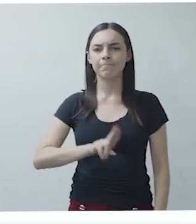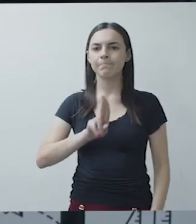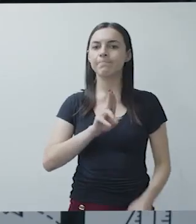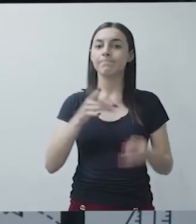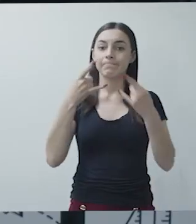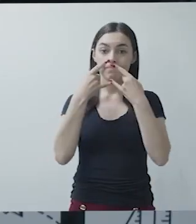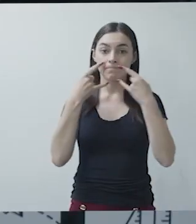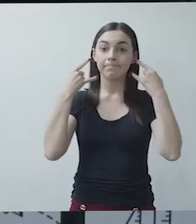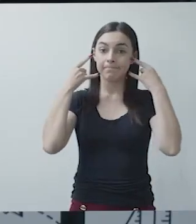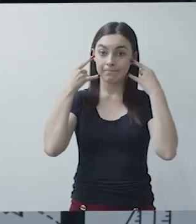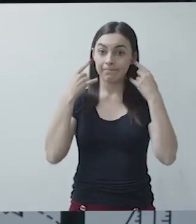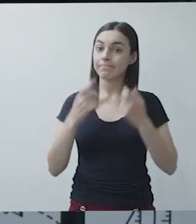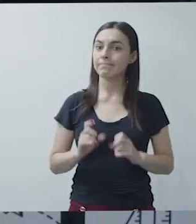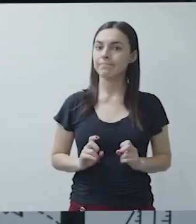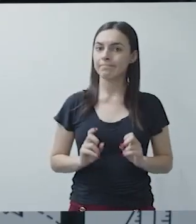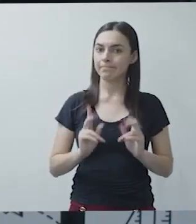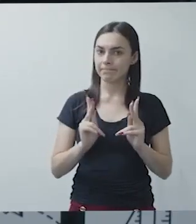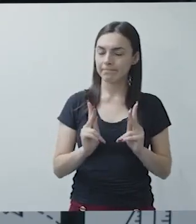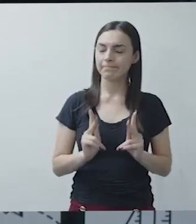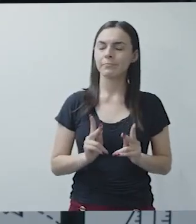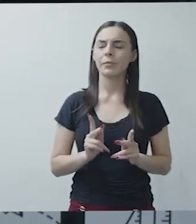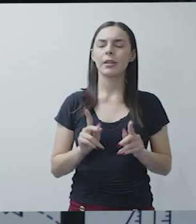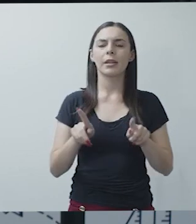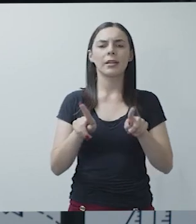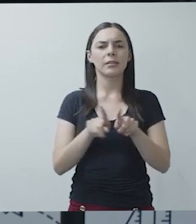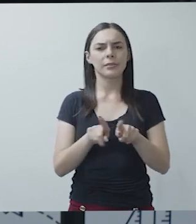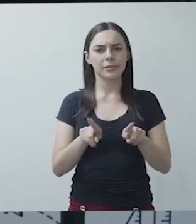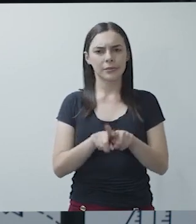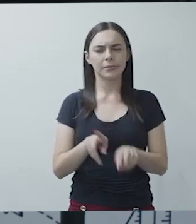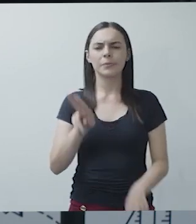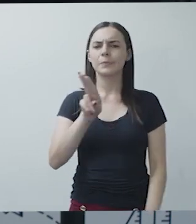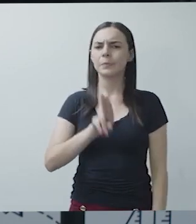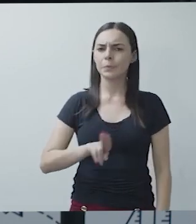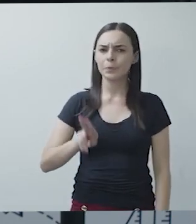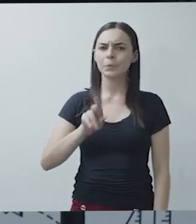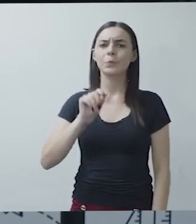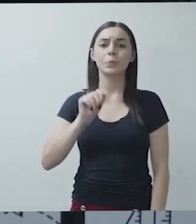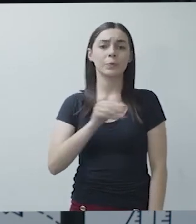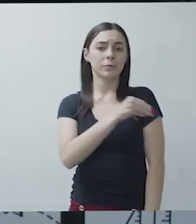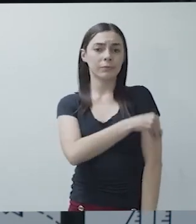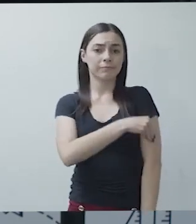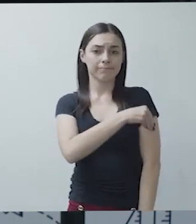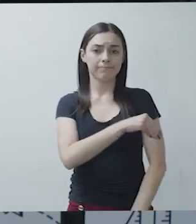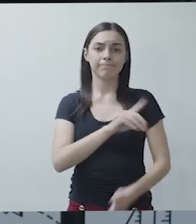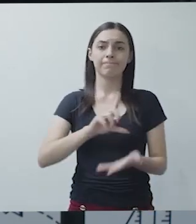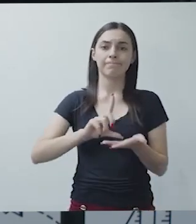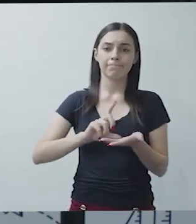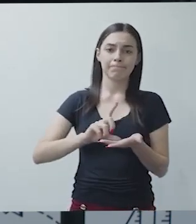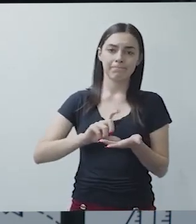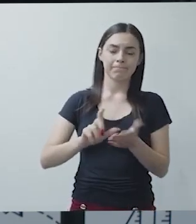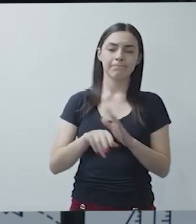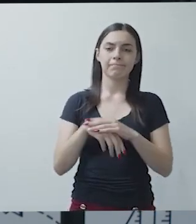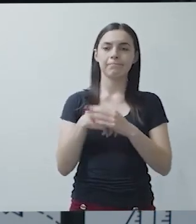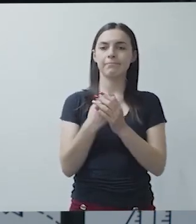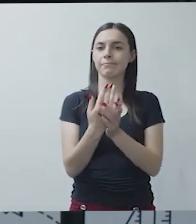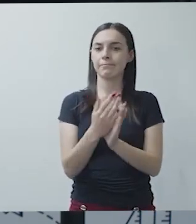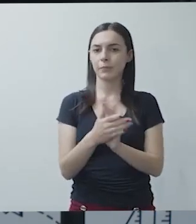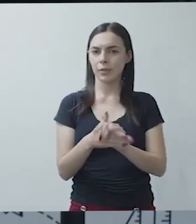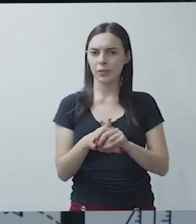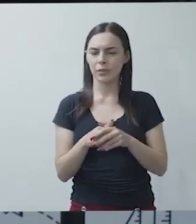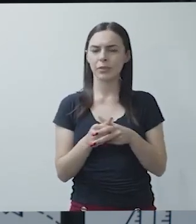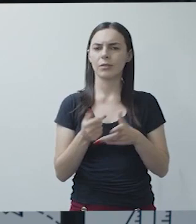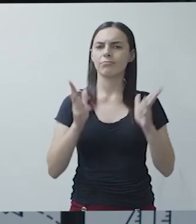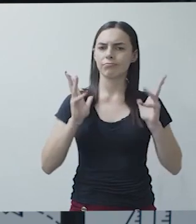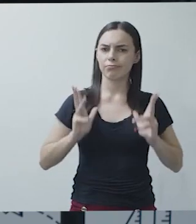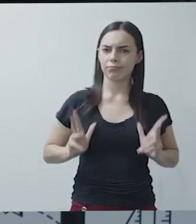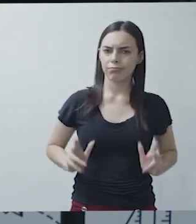utilizar a sua máscara, né? Também utilize sempre o álcool em gel, tá? Higienize bem